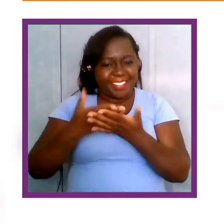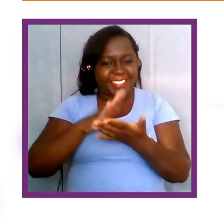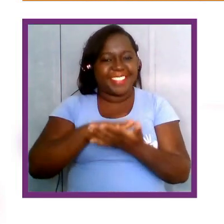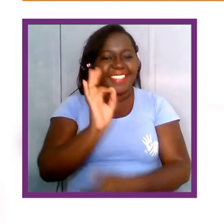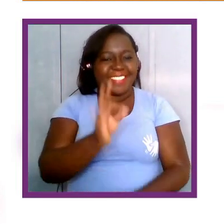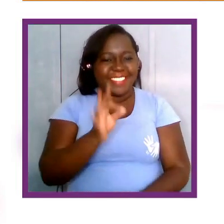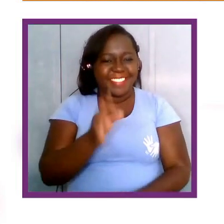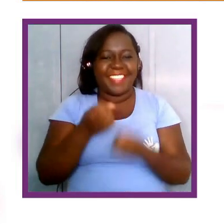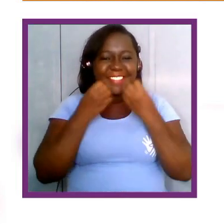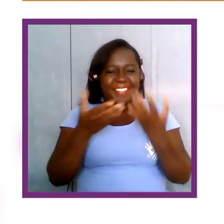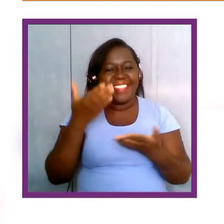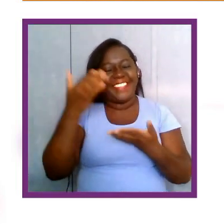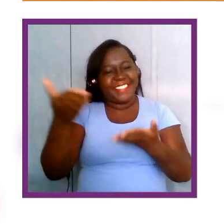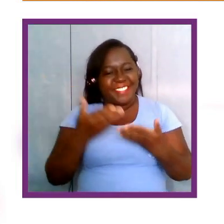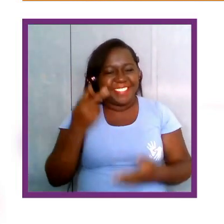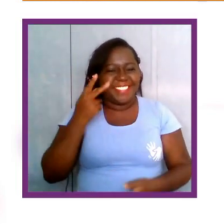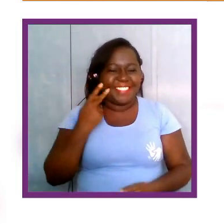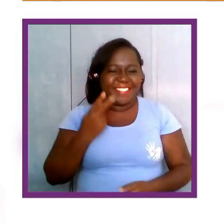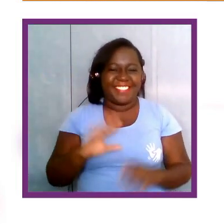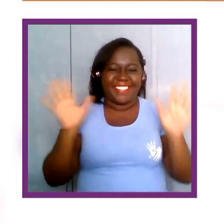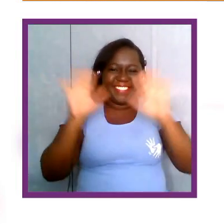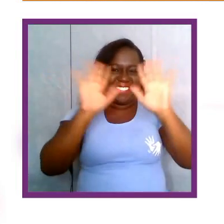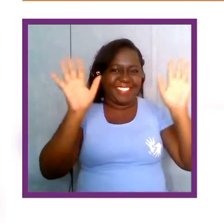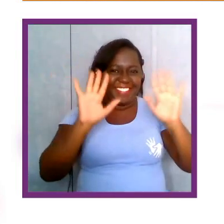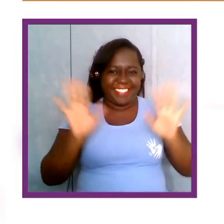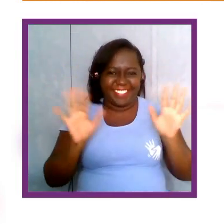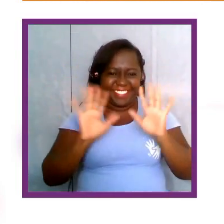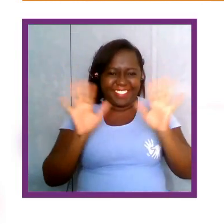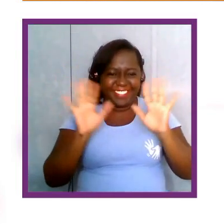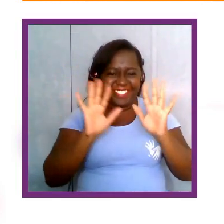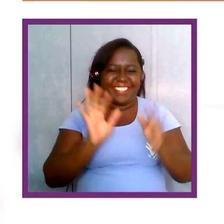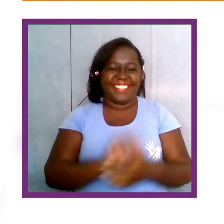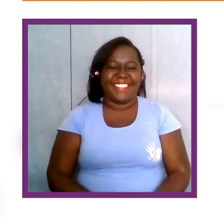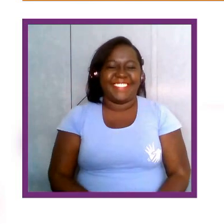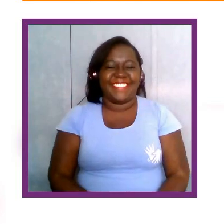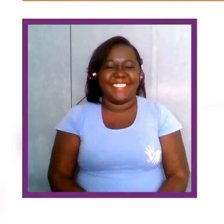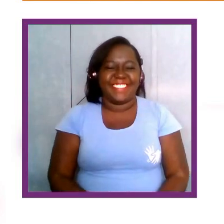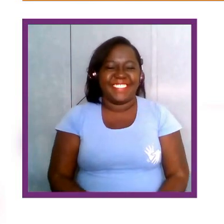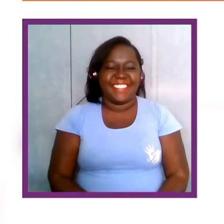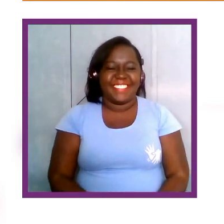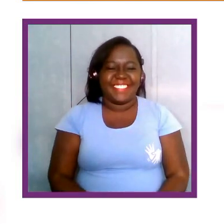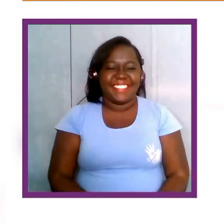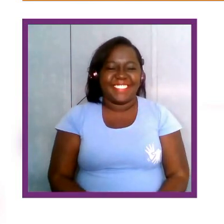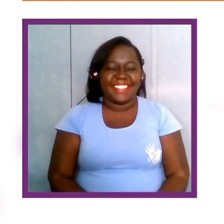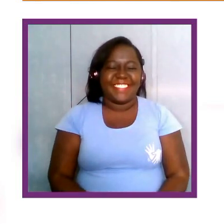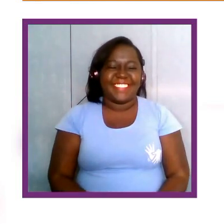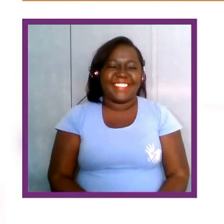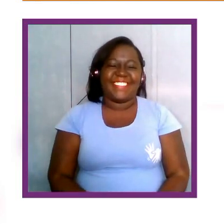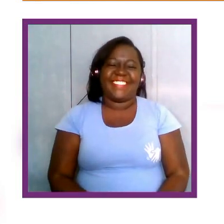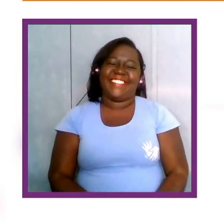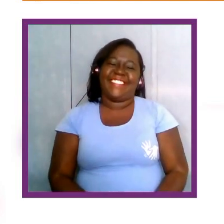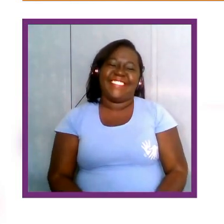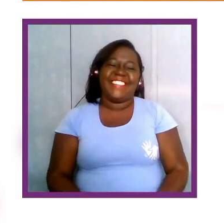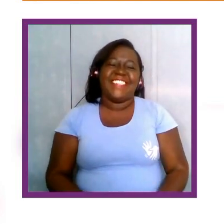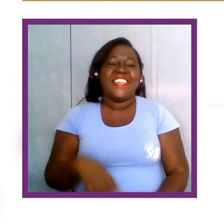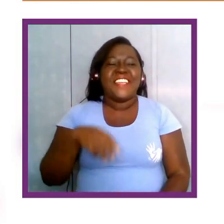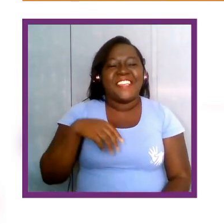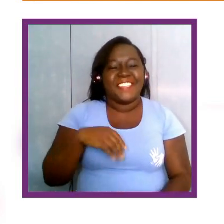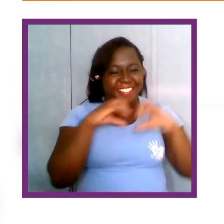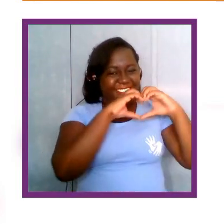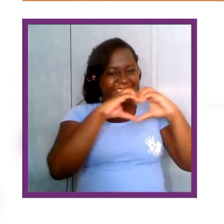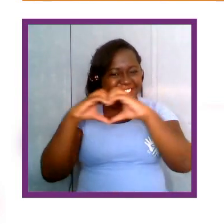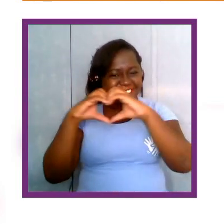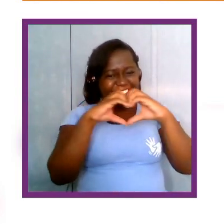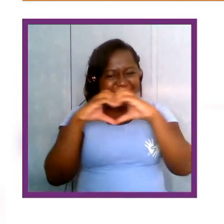Bem-vinda, Pri, para esse segundo bloco com a gente. Mara, vamos lá! Dando